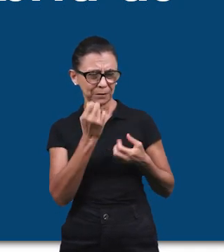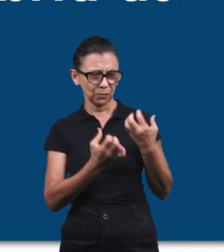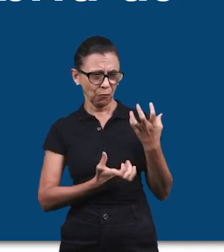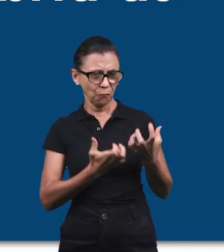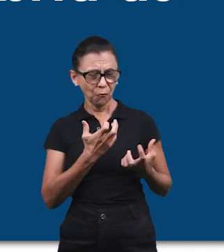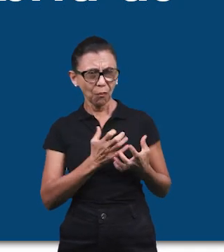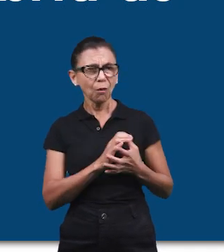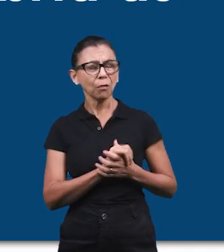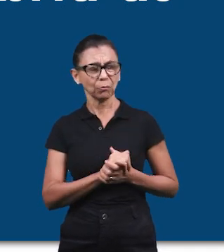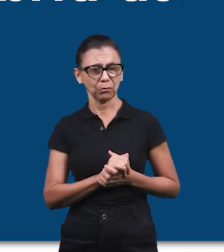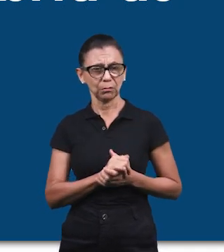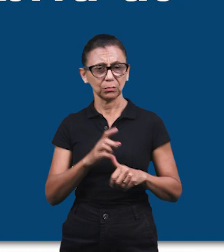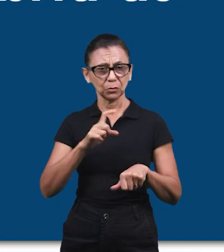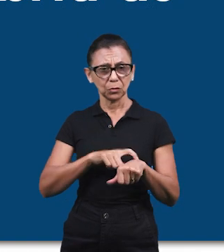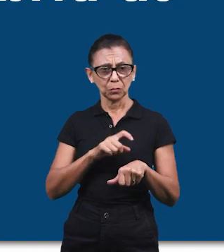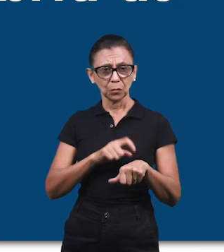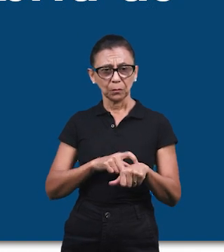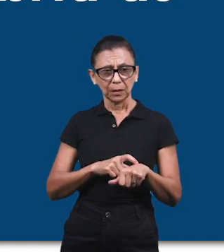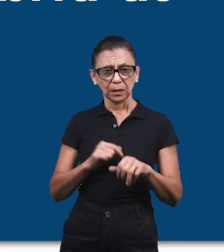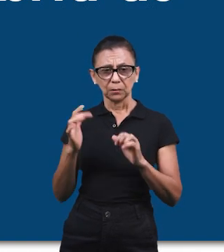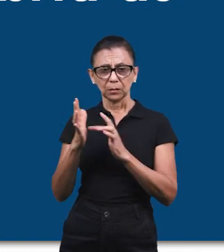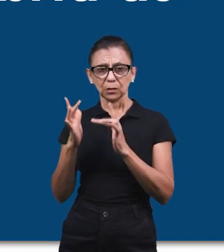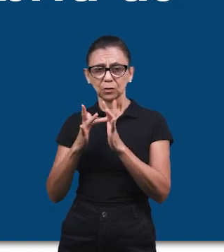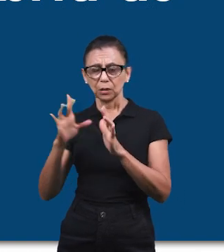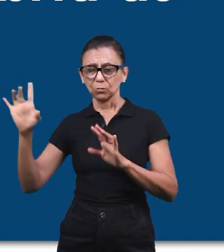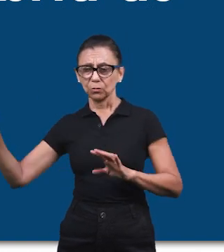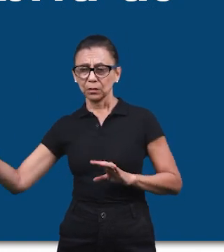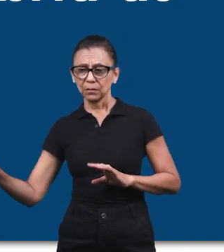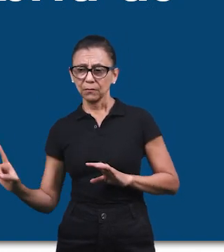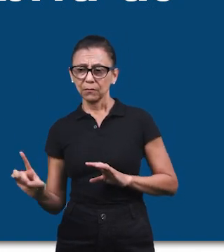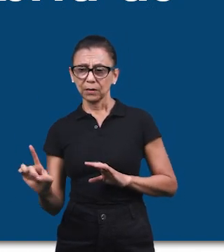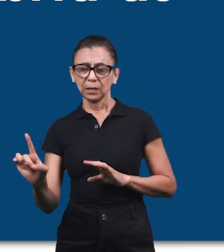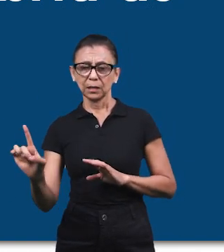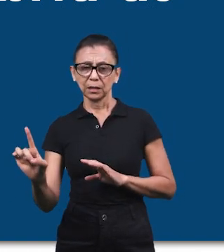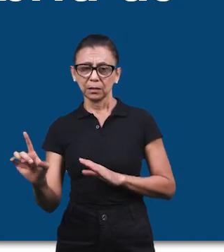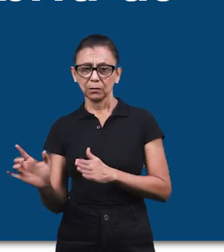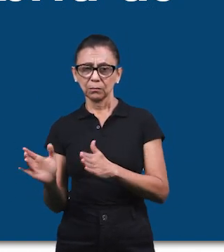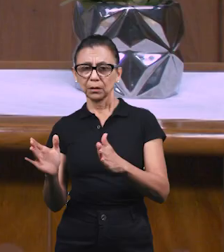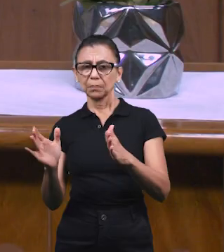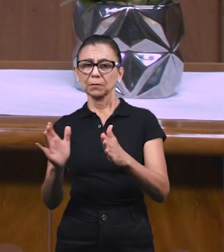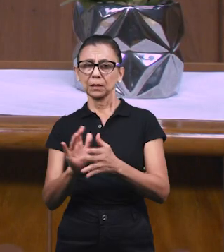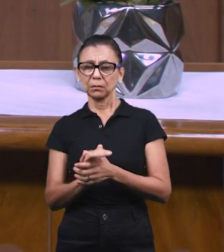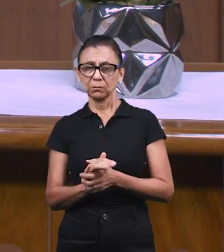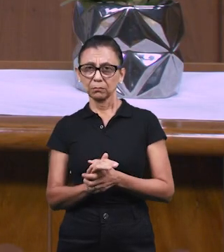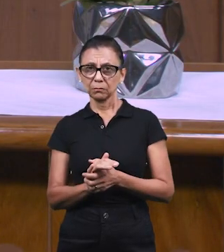falava e quando nos abria as Escrituras?